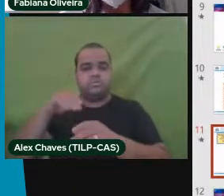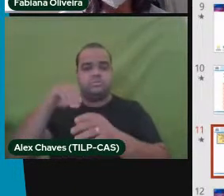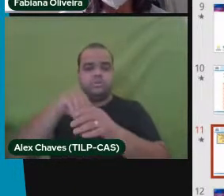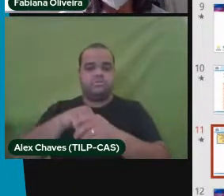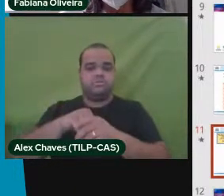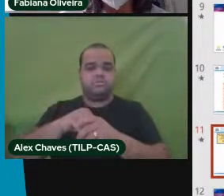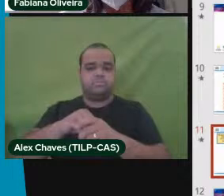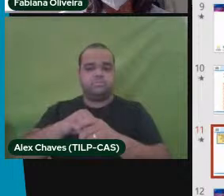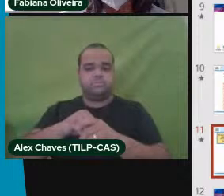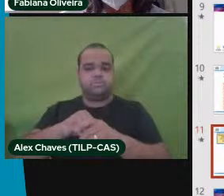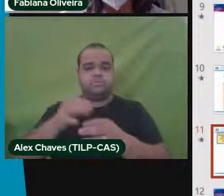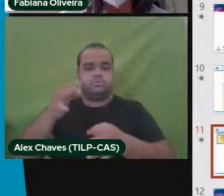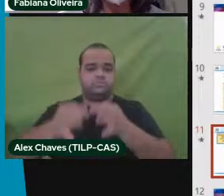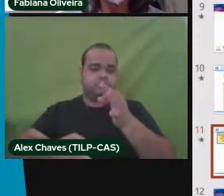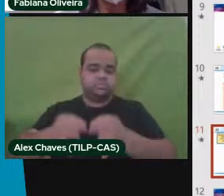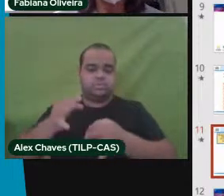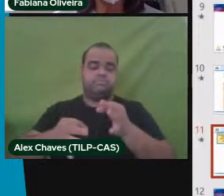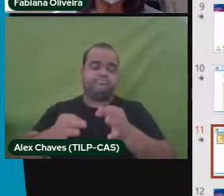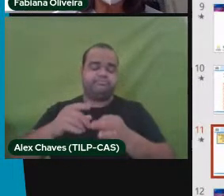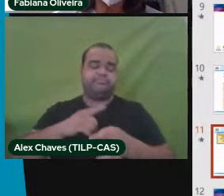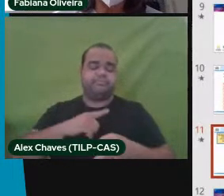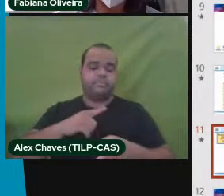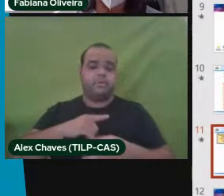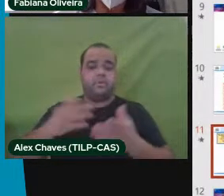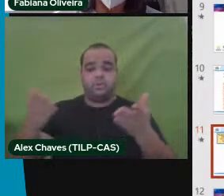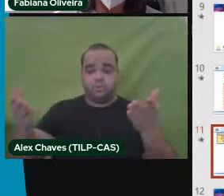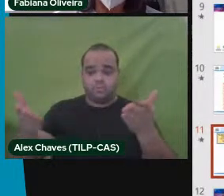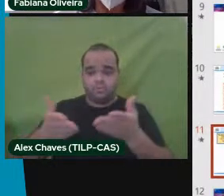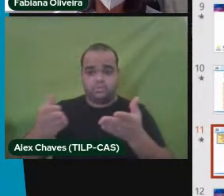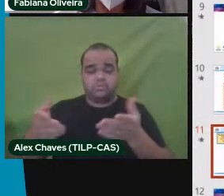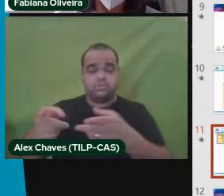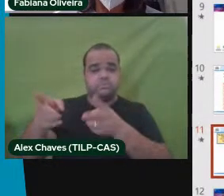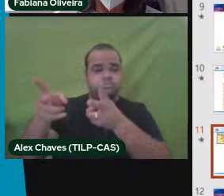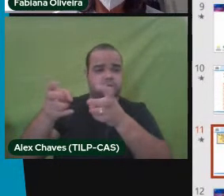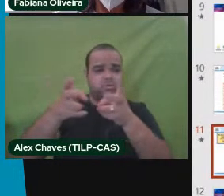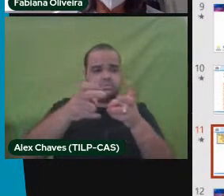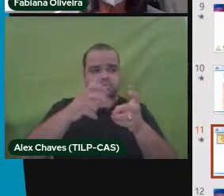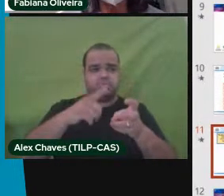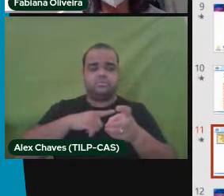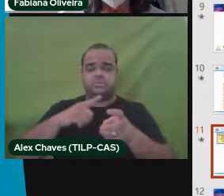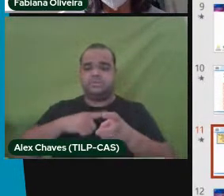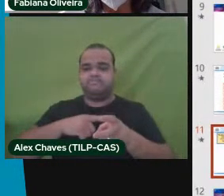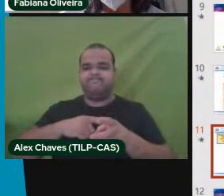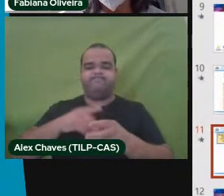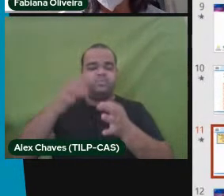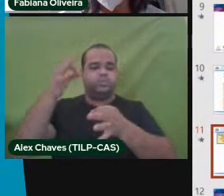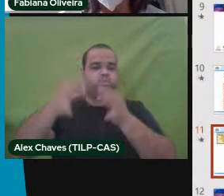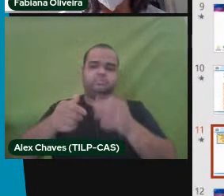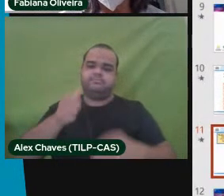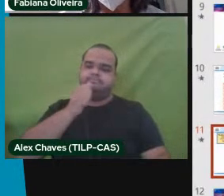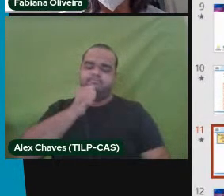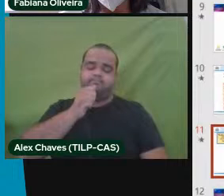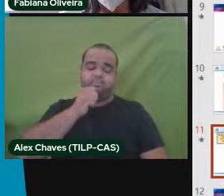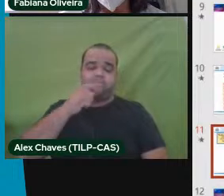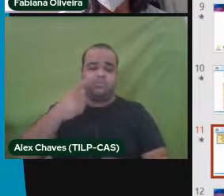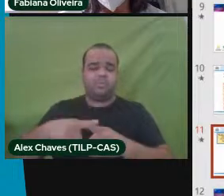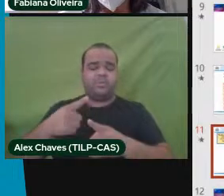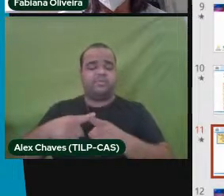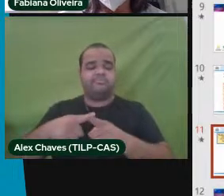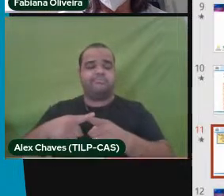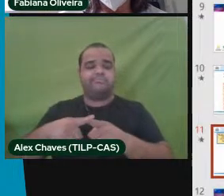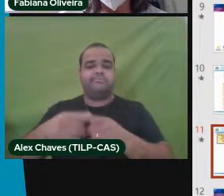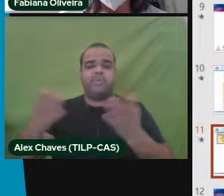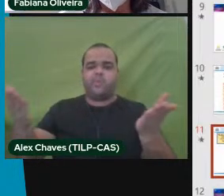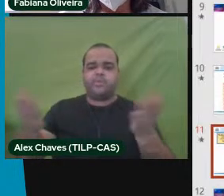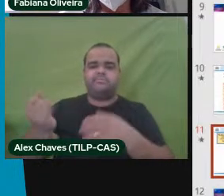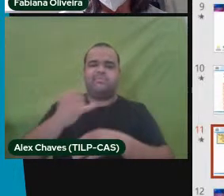Por isso que nós consideramos como injusta. Talvez até necessária essa discussão,